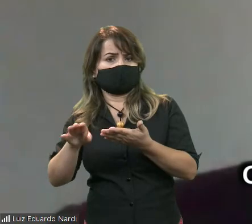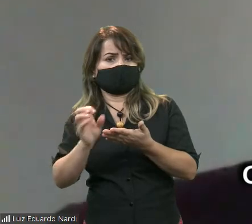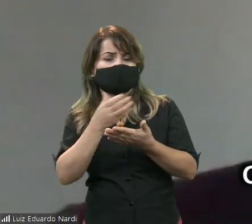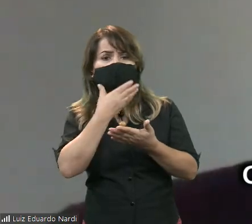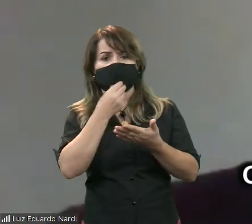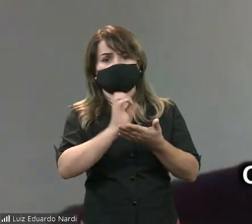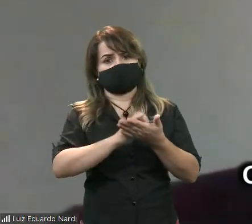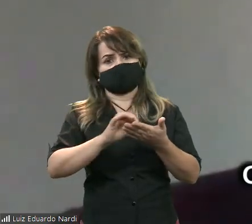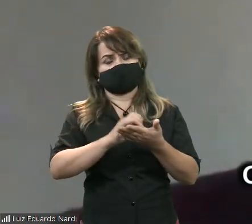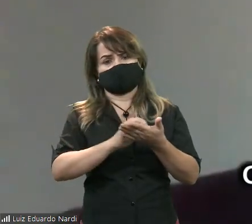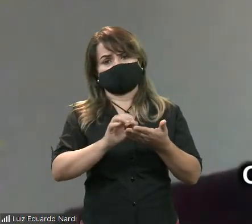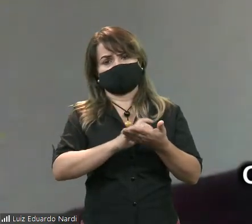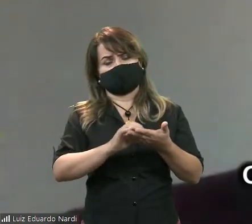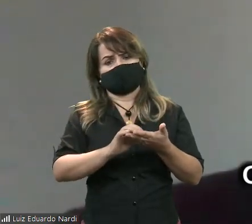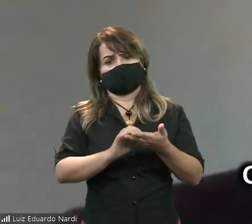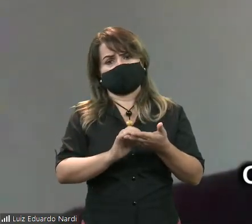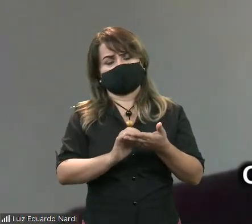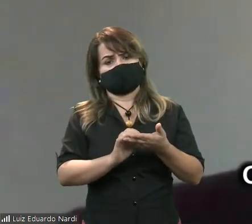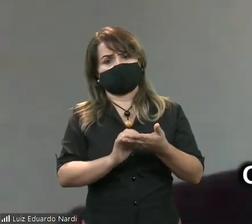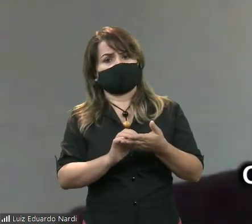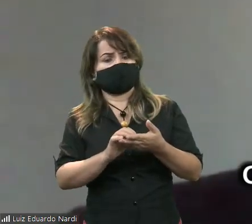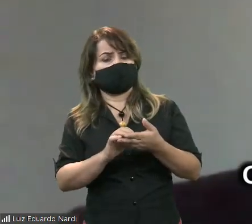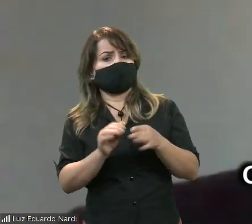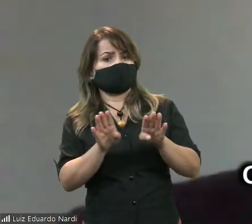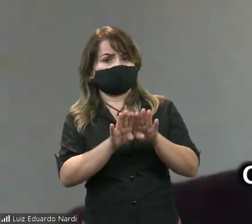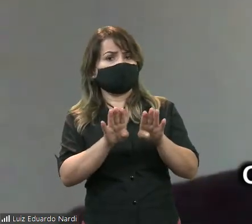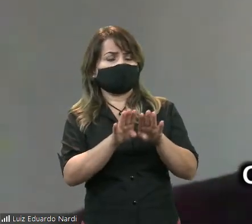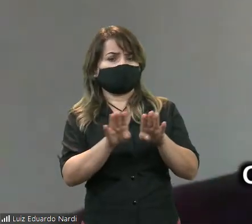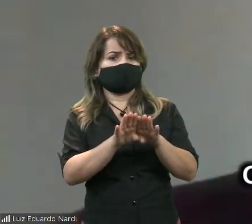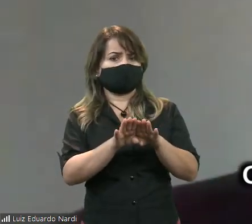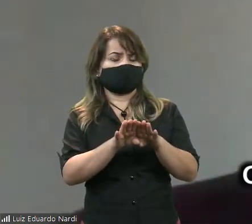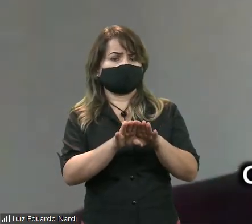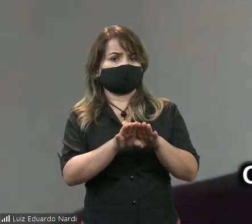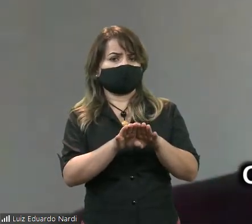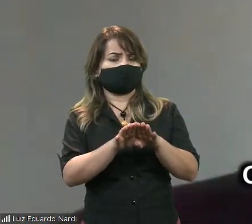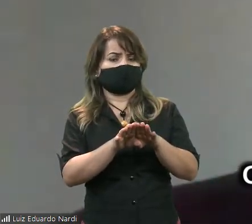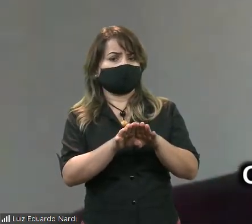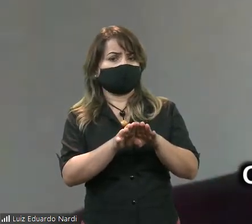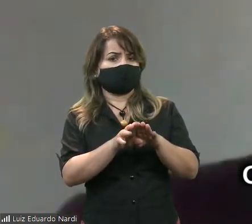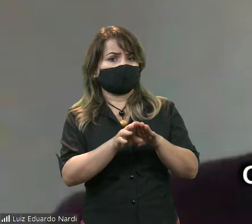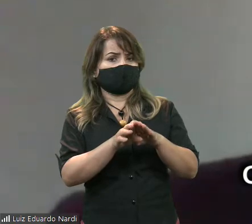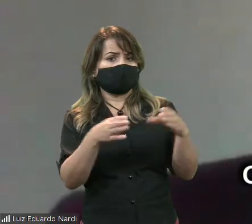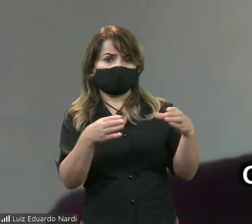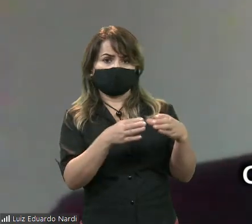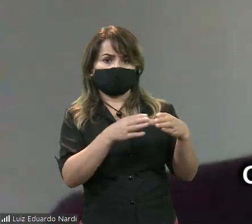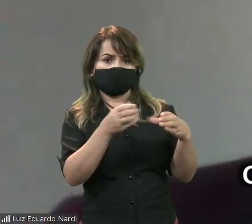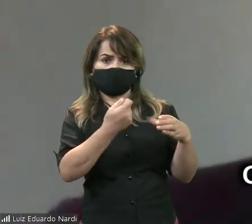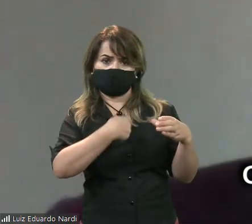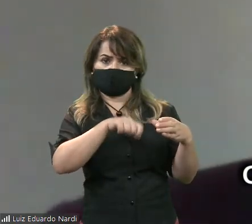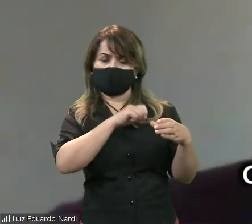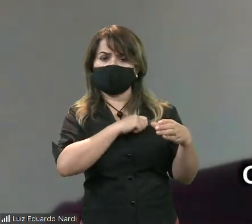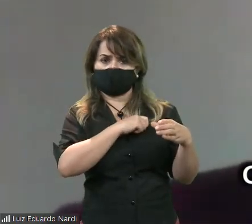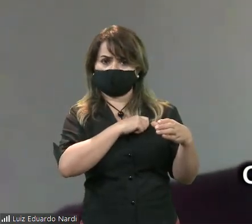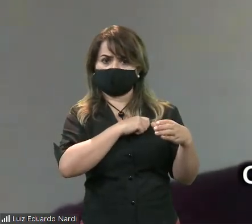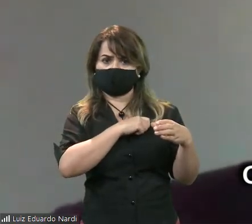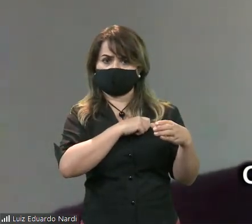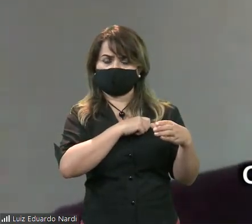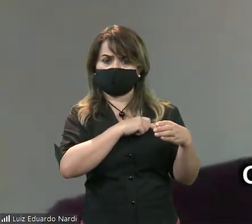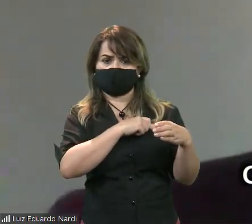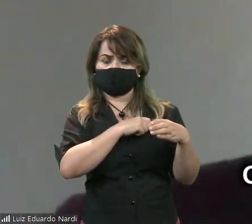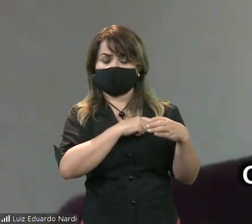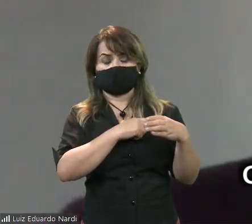os seus respectivos fiscais. Não, concordo, vamos melhorar a ferramenta?